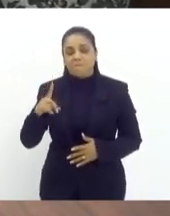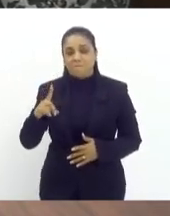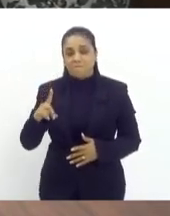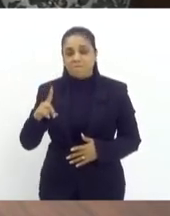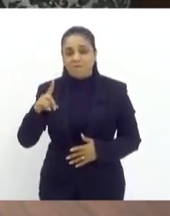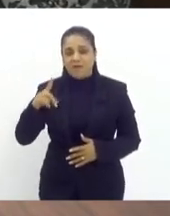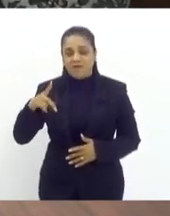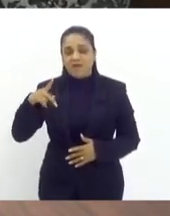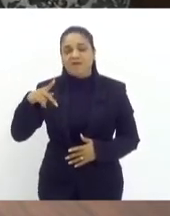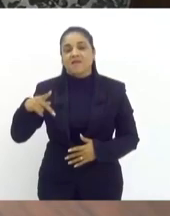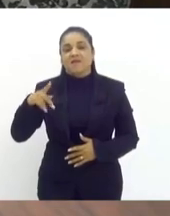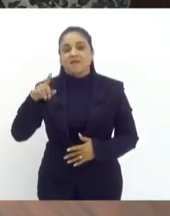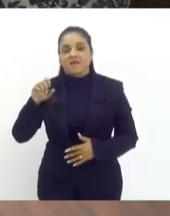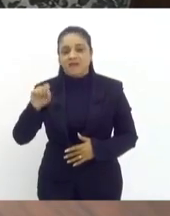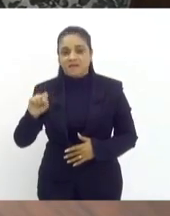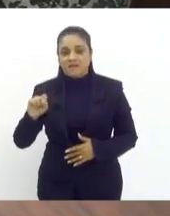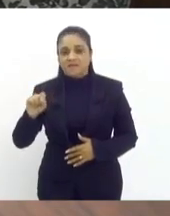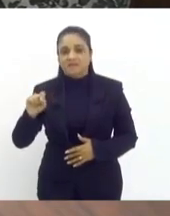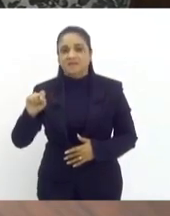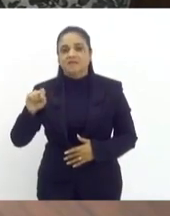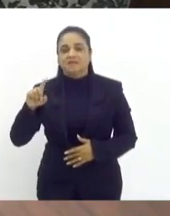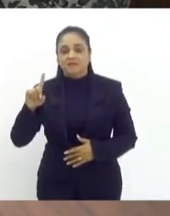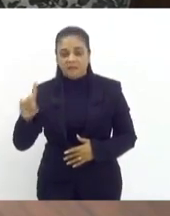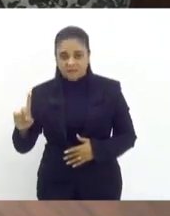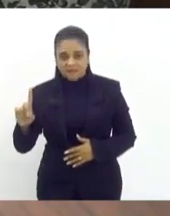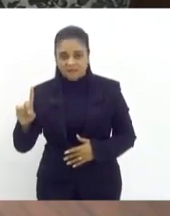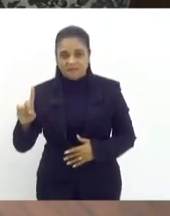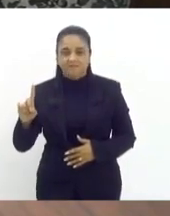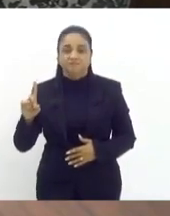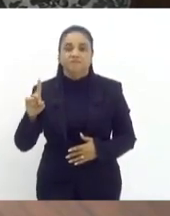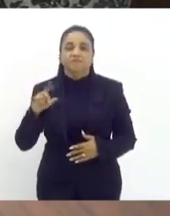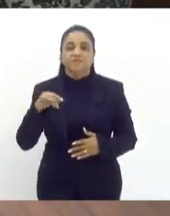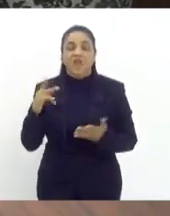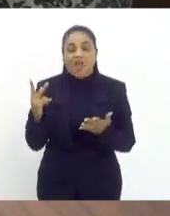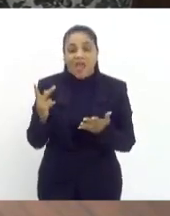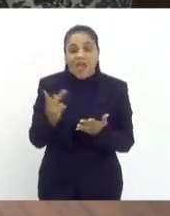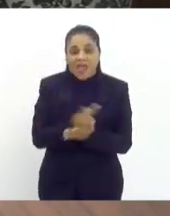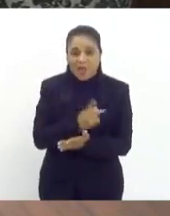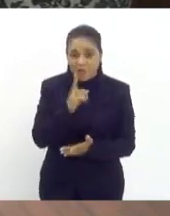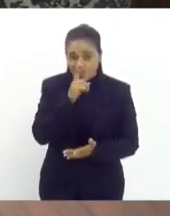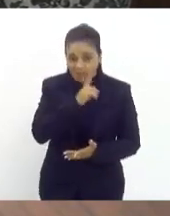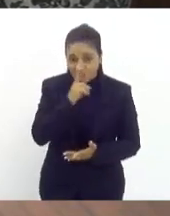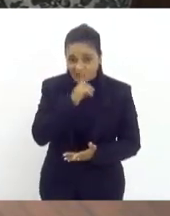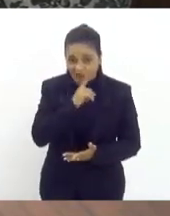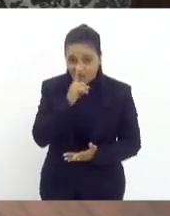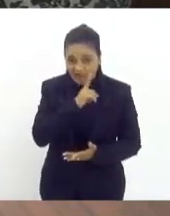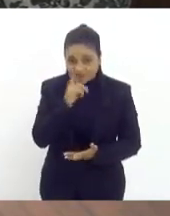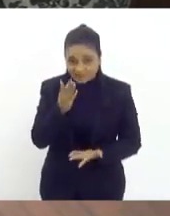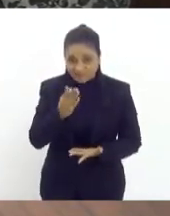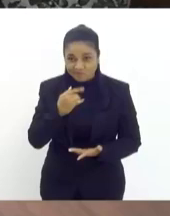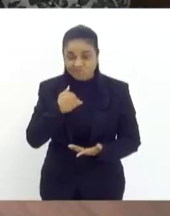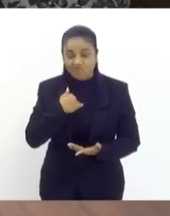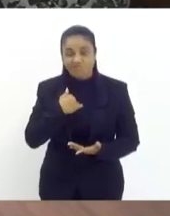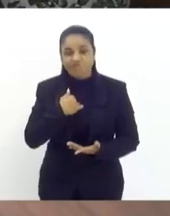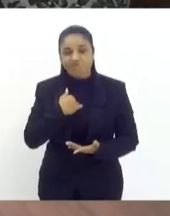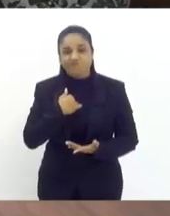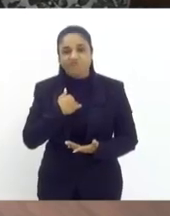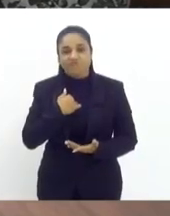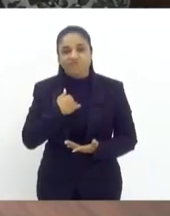cumpriu um cometi um erro horroroso senhor presidente porque